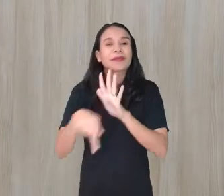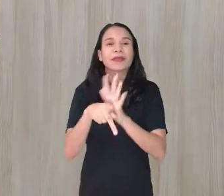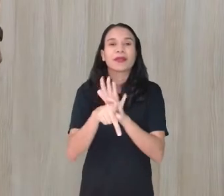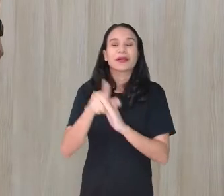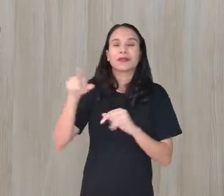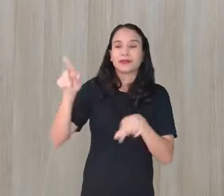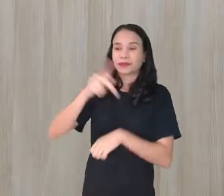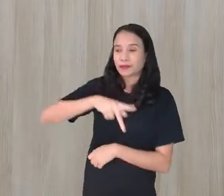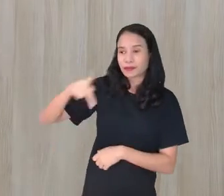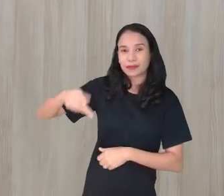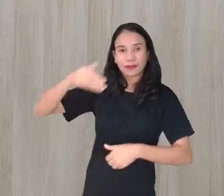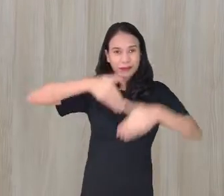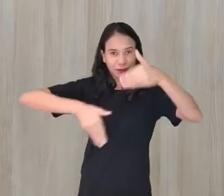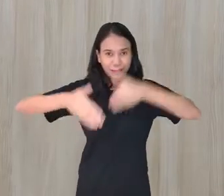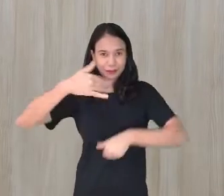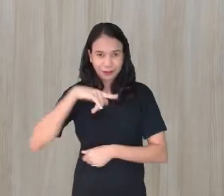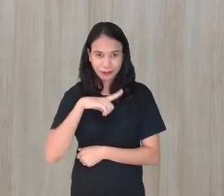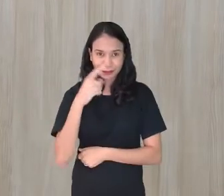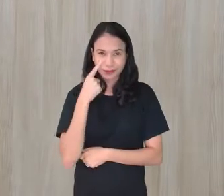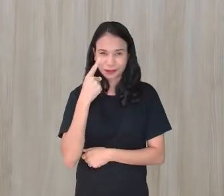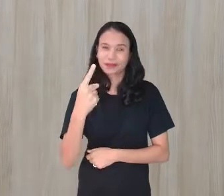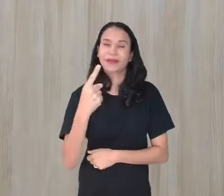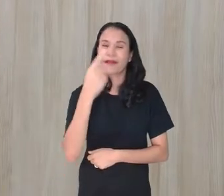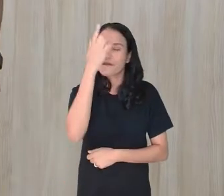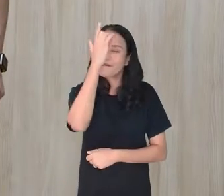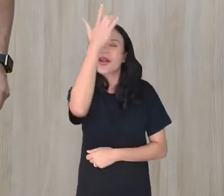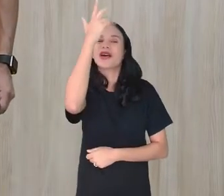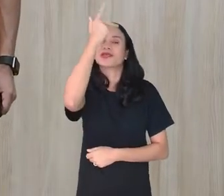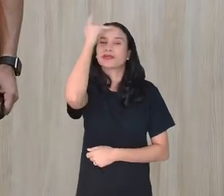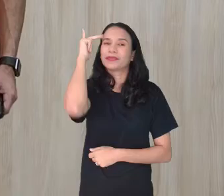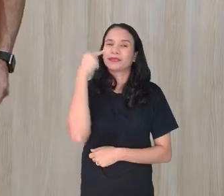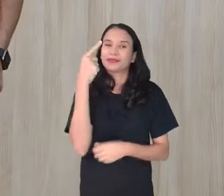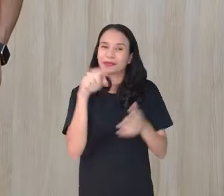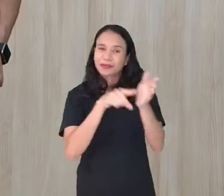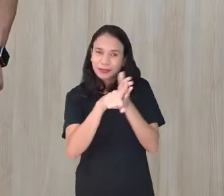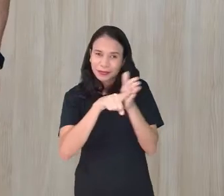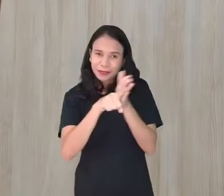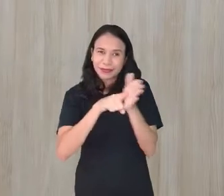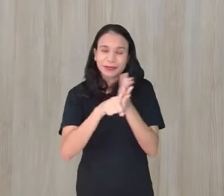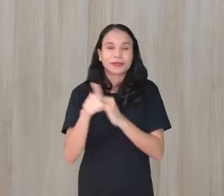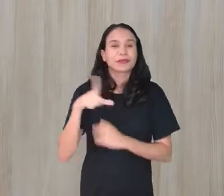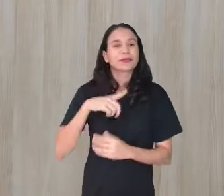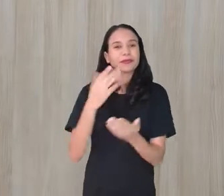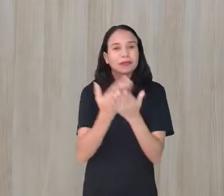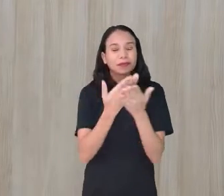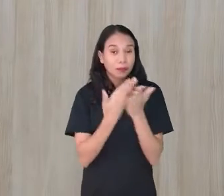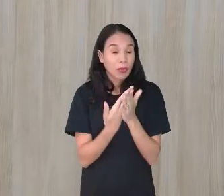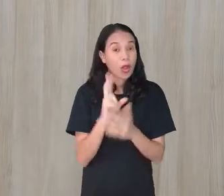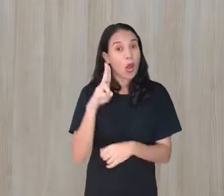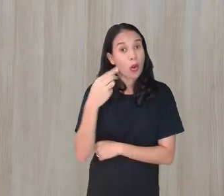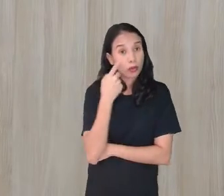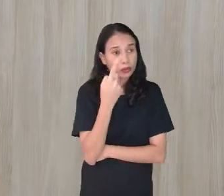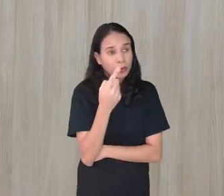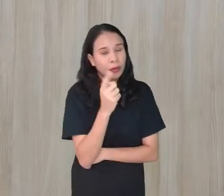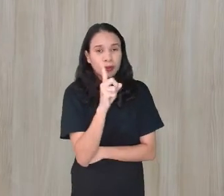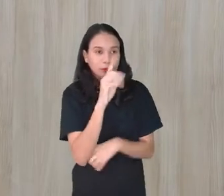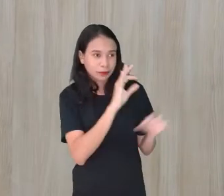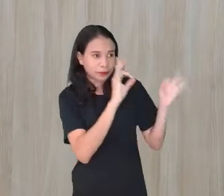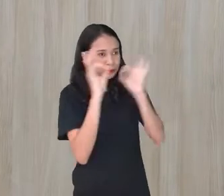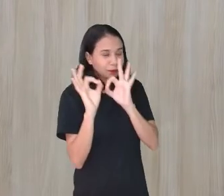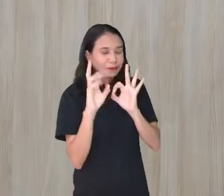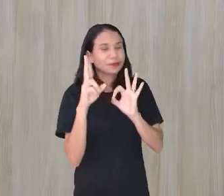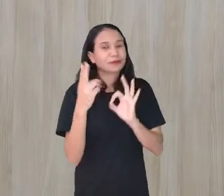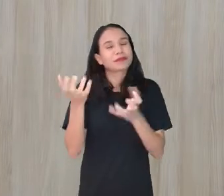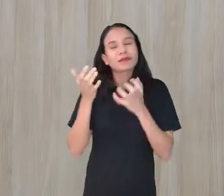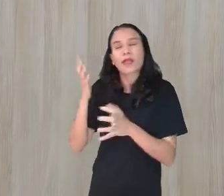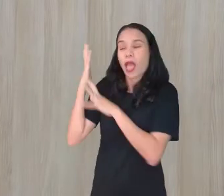os professores que participam dela. Torna mais fácil aí a sua busca por aquela aula que ou você não assistiu ou você